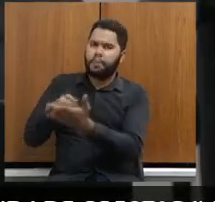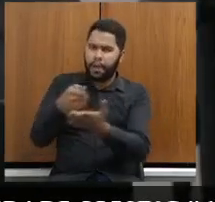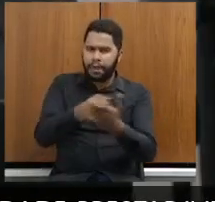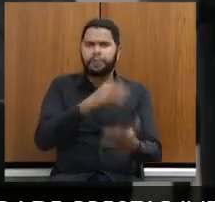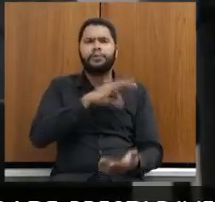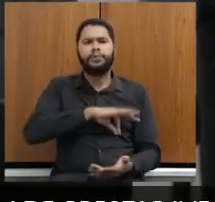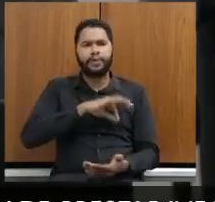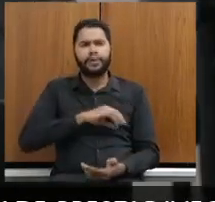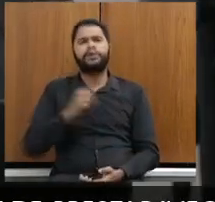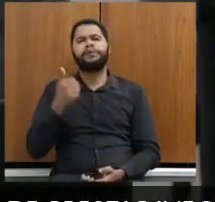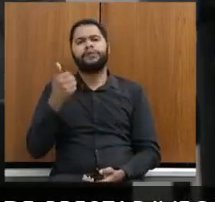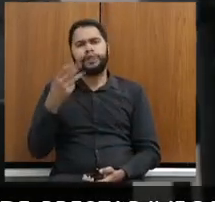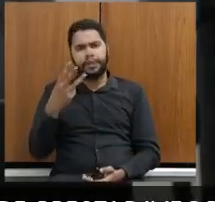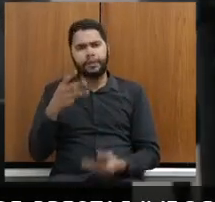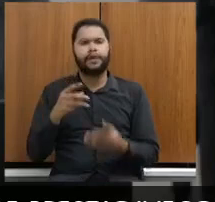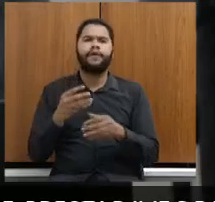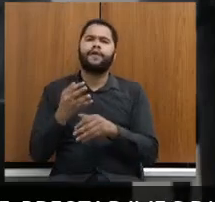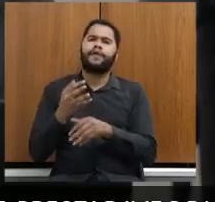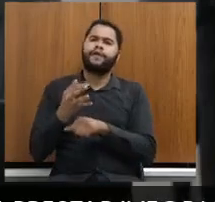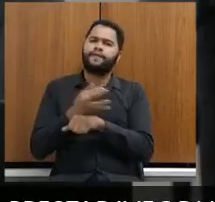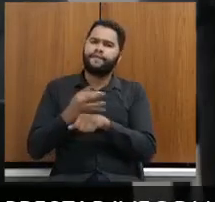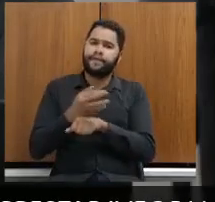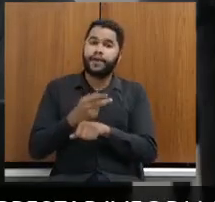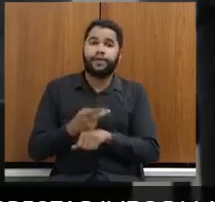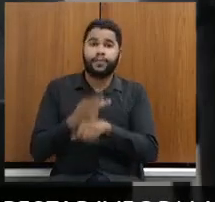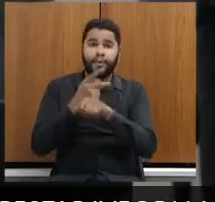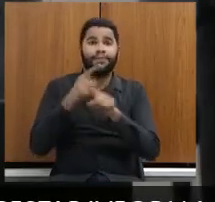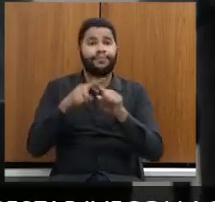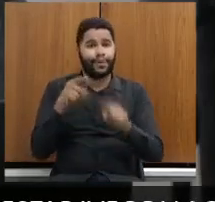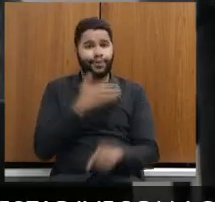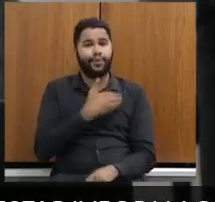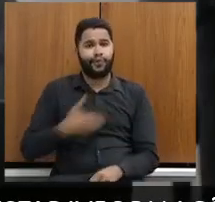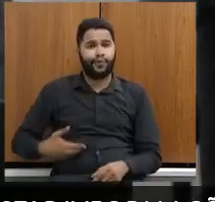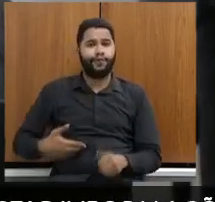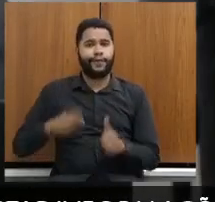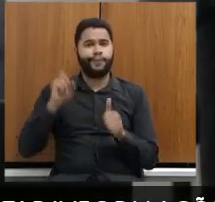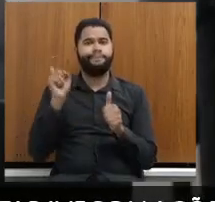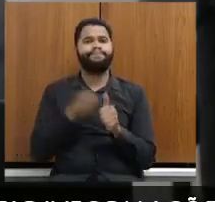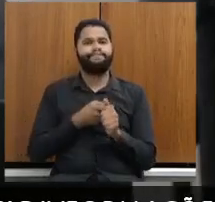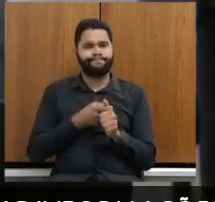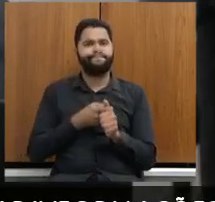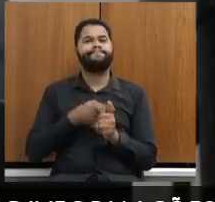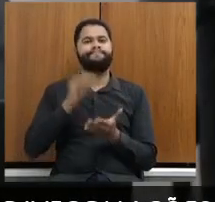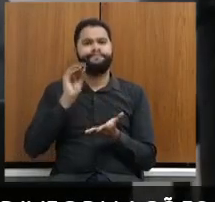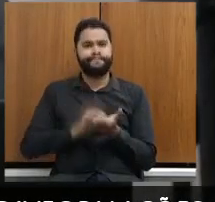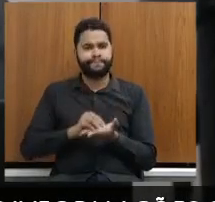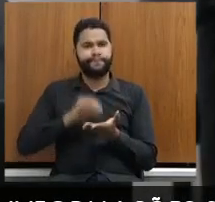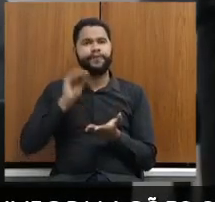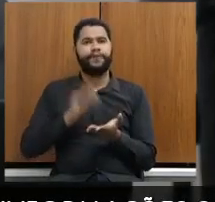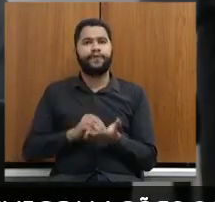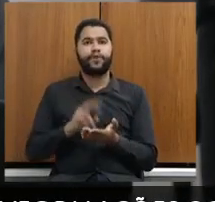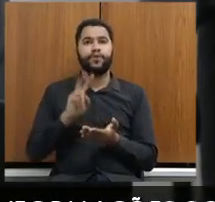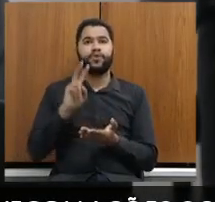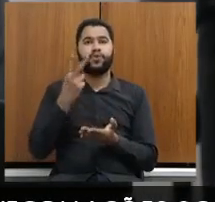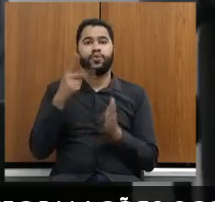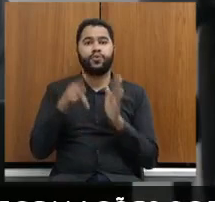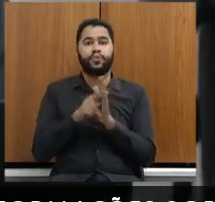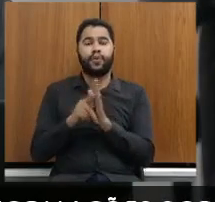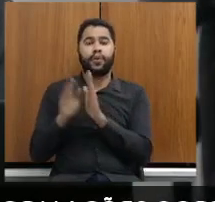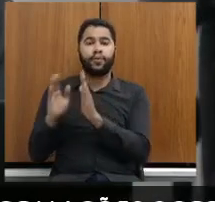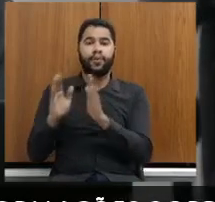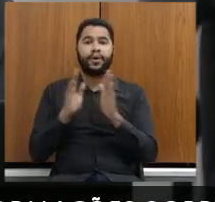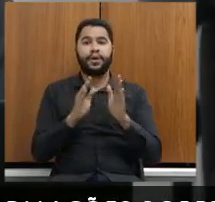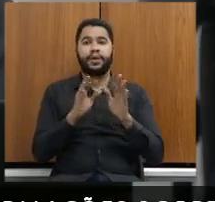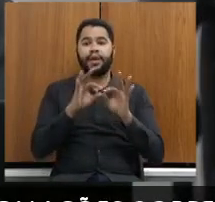dia 13º férias para ele mas o governo nos deve ser tratado governo deve duas parcelas de recomposição